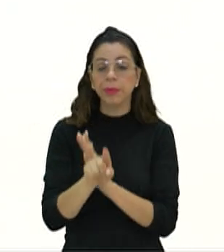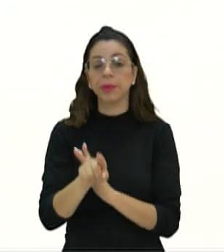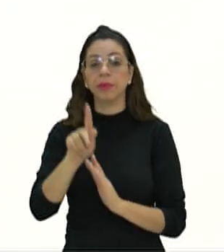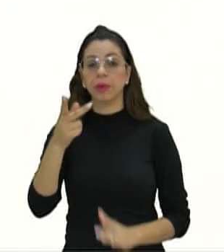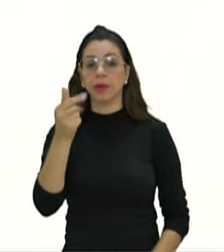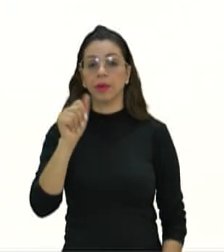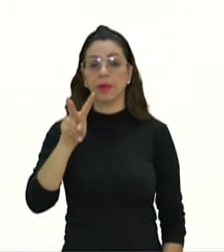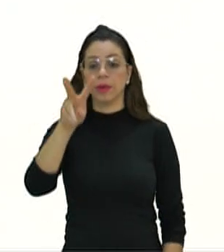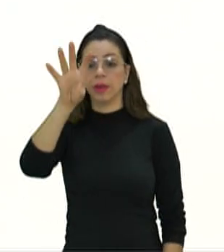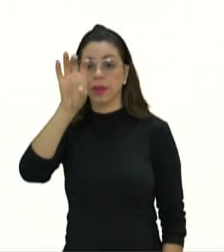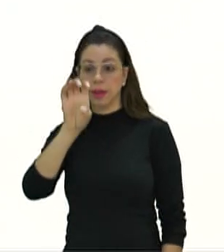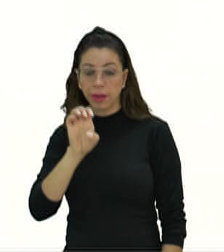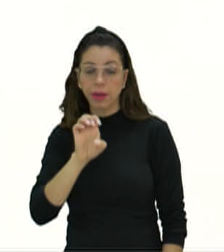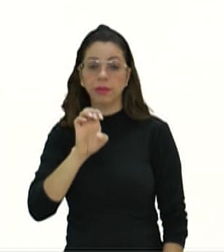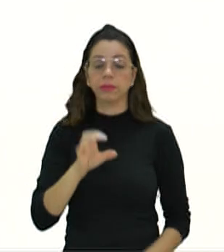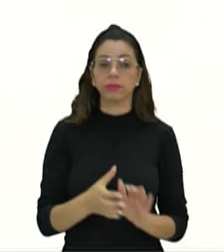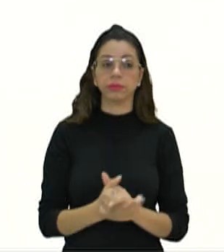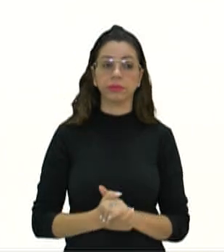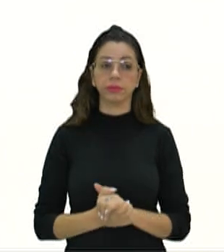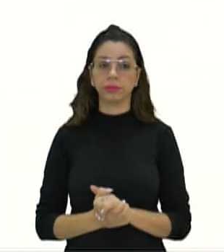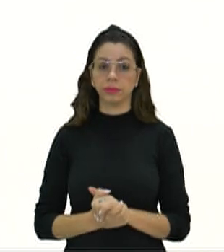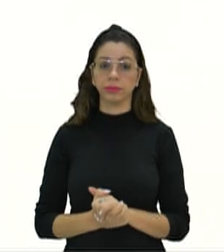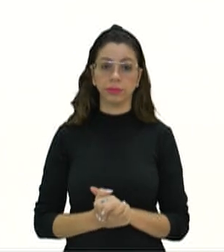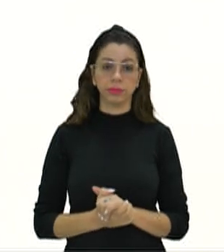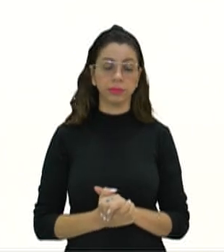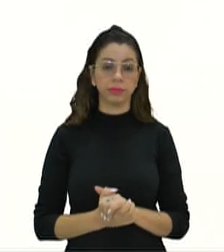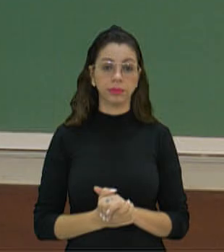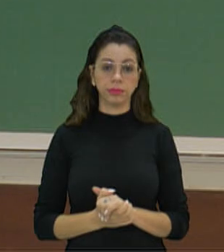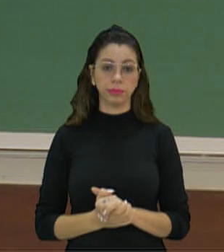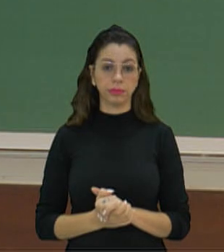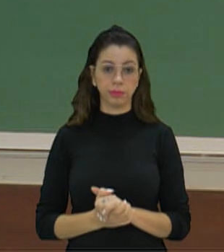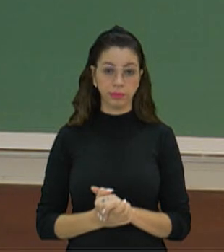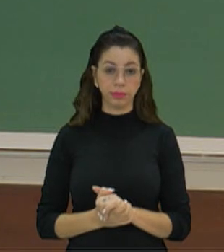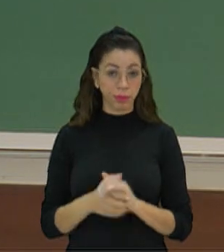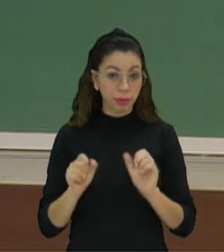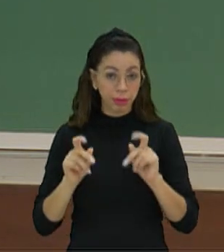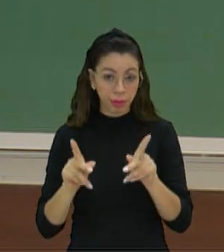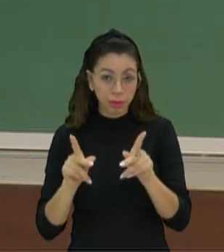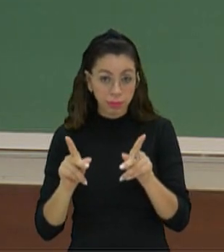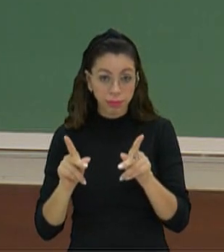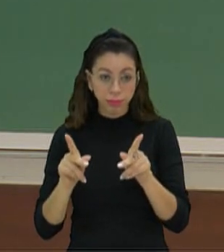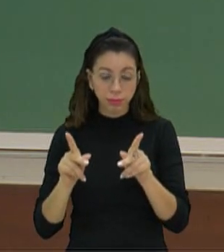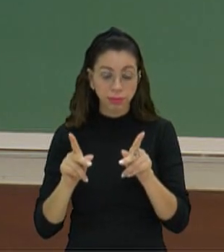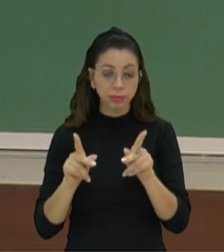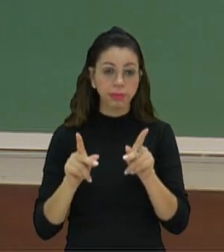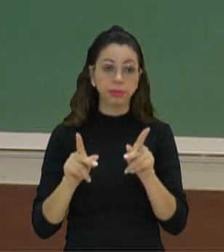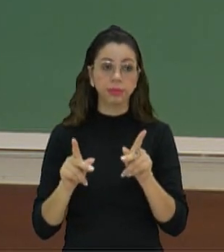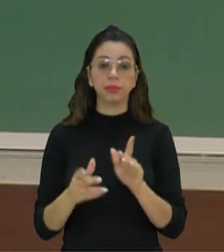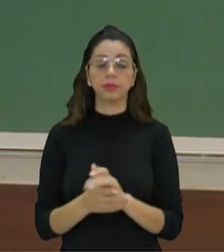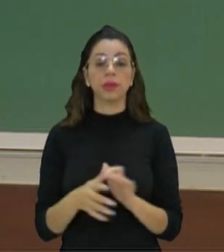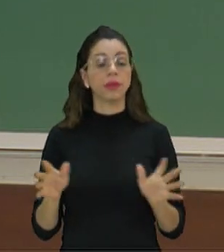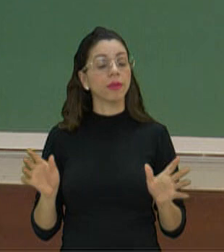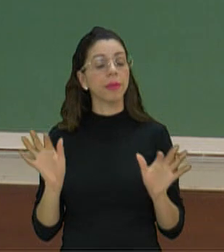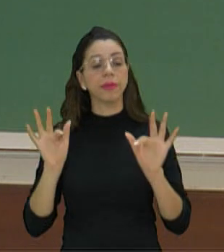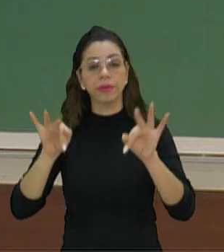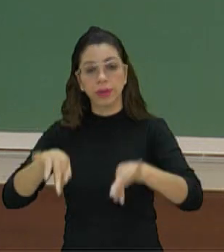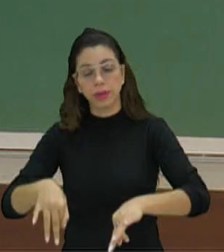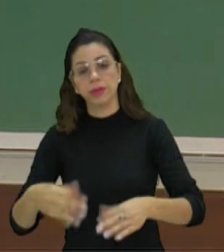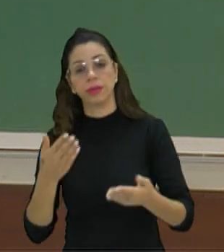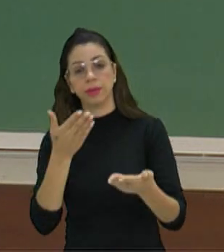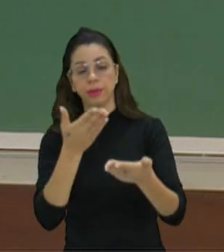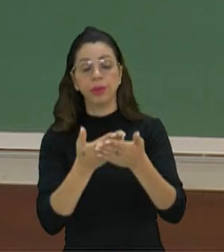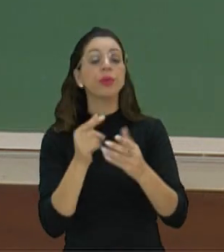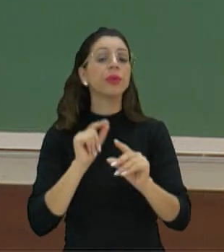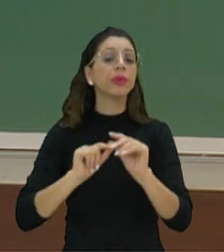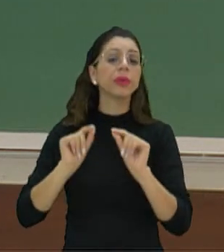Então, hasn't, na negativa aqui, fica perfeito. Beleza? Bora encerrar então aqui. O que a gente